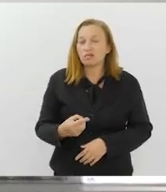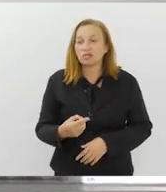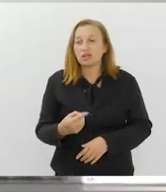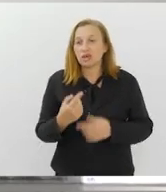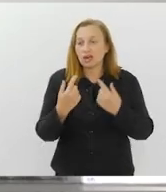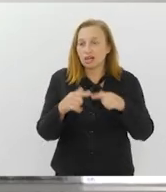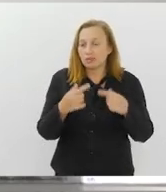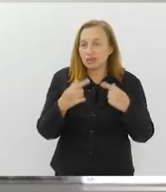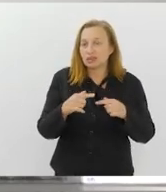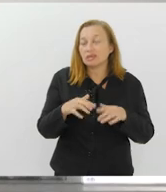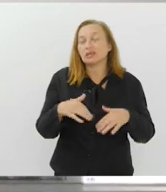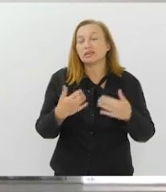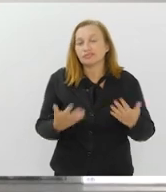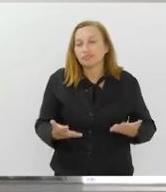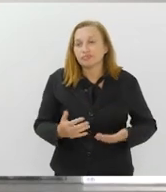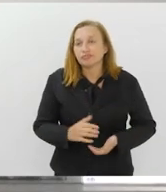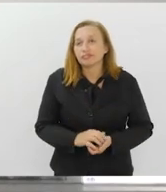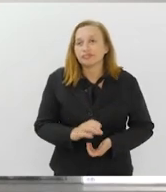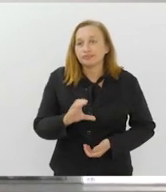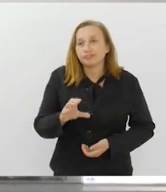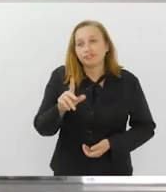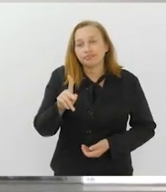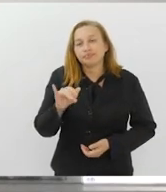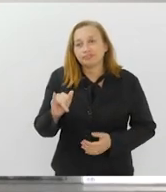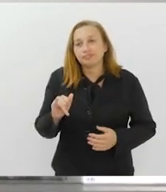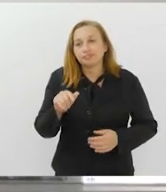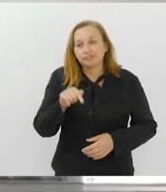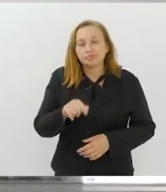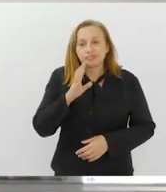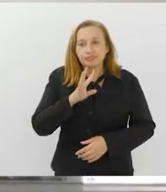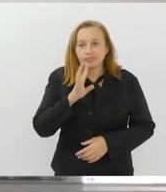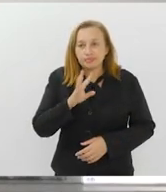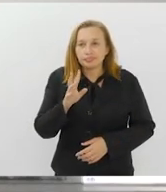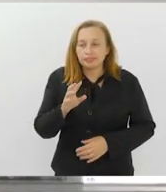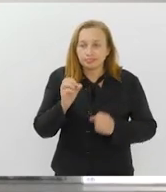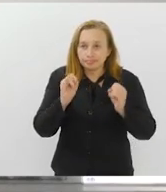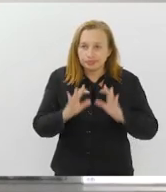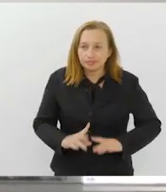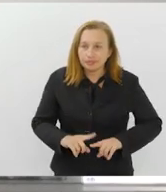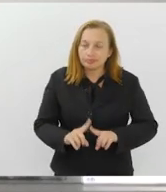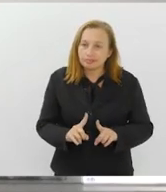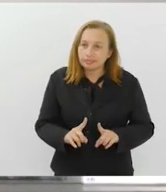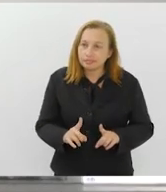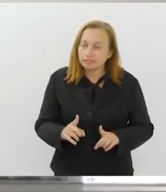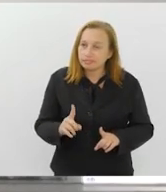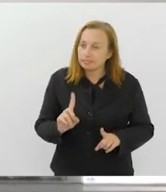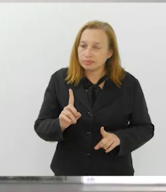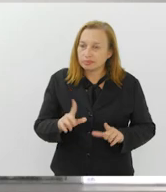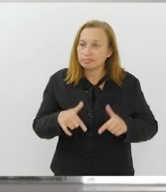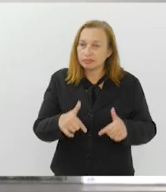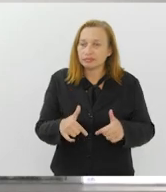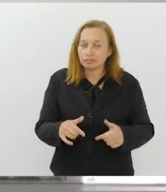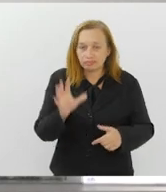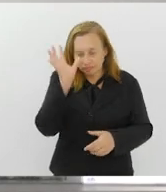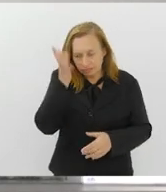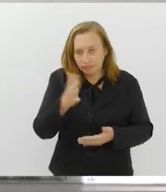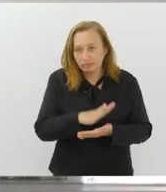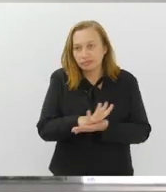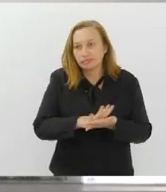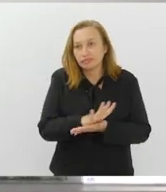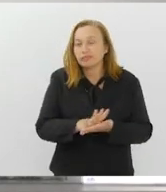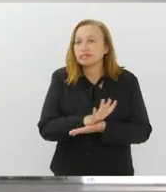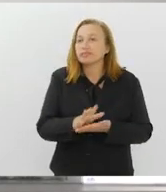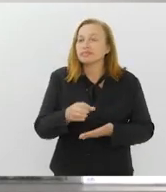gente tem que... A CPI aqui é legal para a gente esclarecer, mas se a gente não for para a rua, a gente não vai resolver nada. Se não colocar o